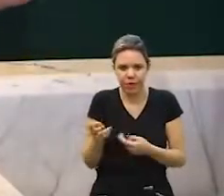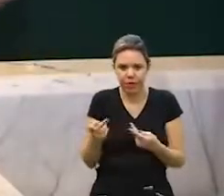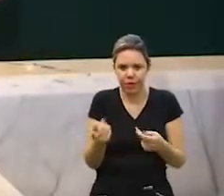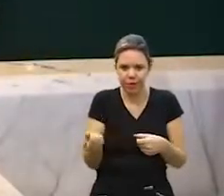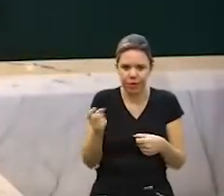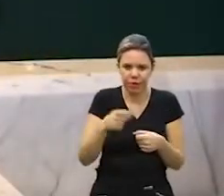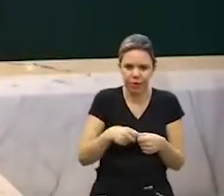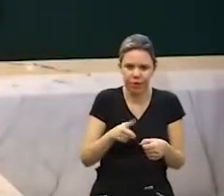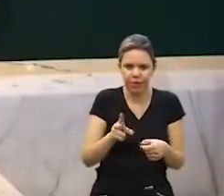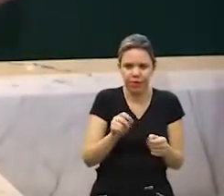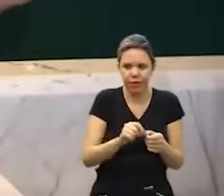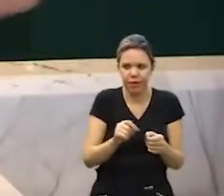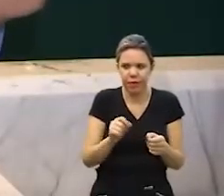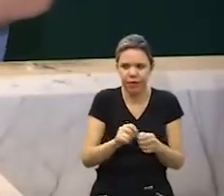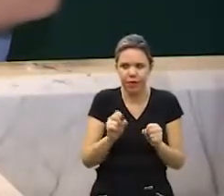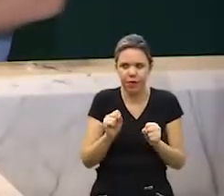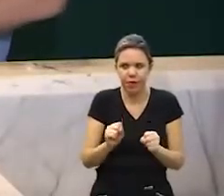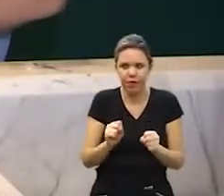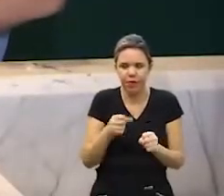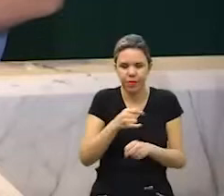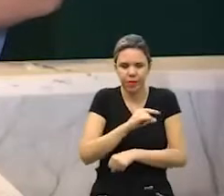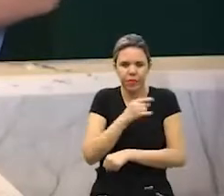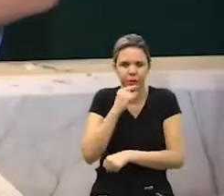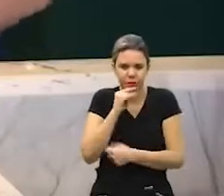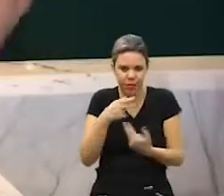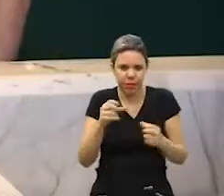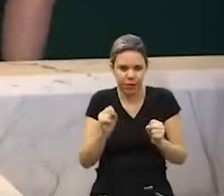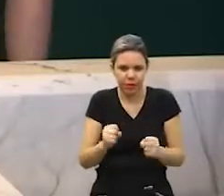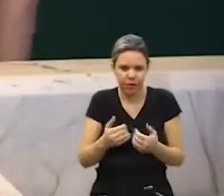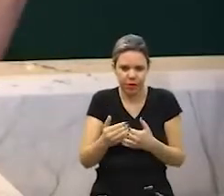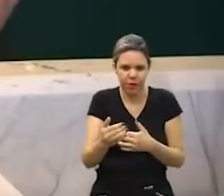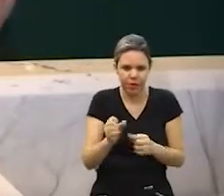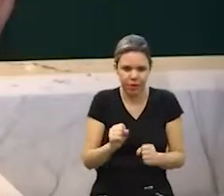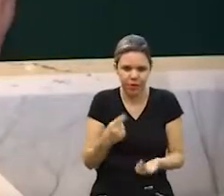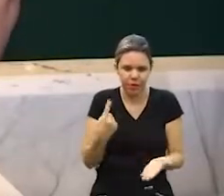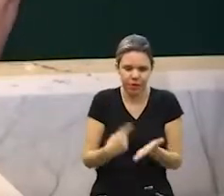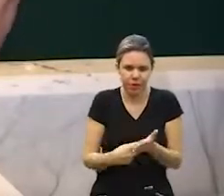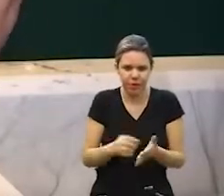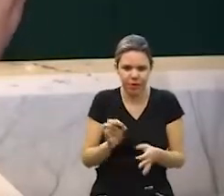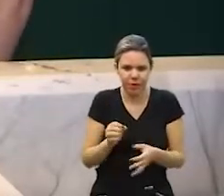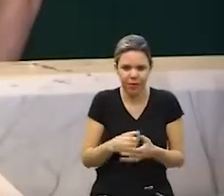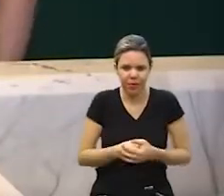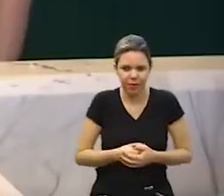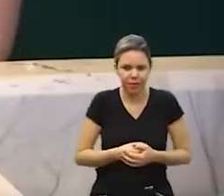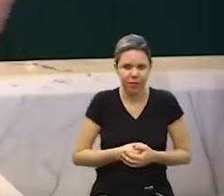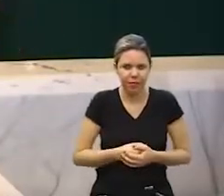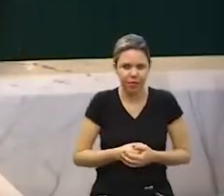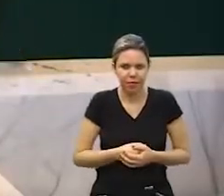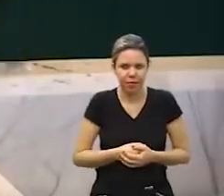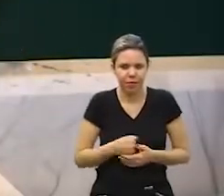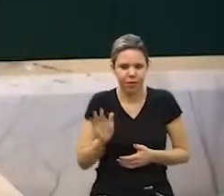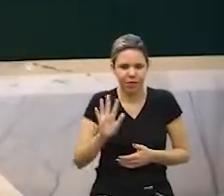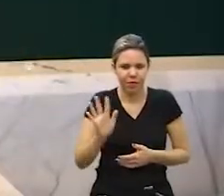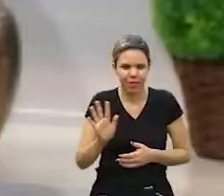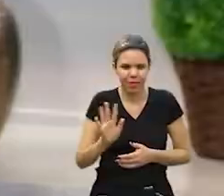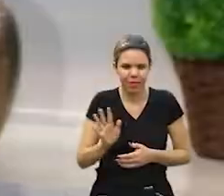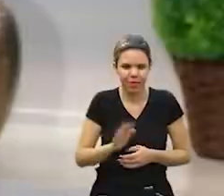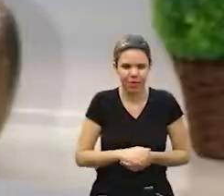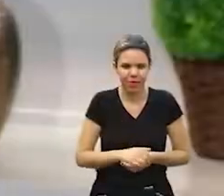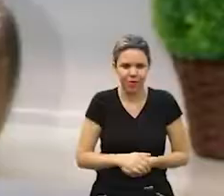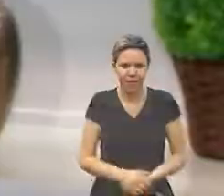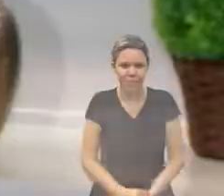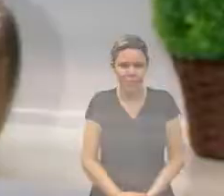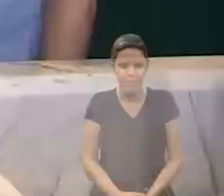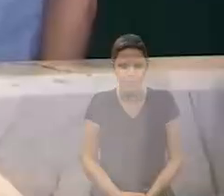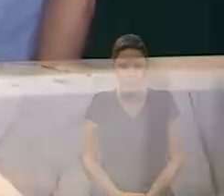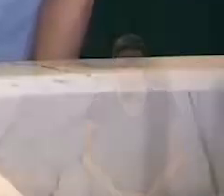só convidar que nós fazemos mais... Pode ser com álcool da próxima vez? Tá bom, vai. Vamos sentar com álcool, hein? Tchau, tchau, gente. Até a